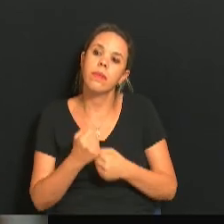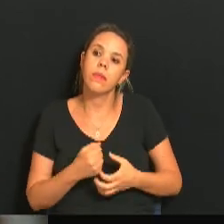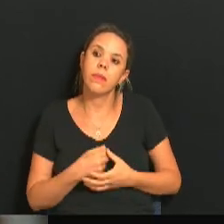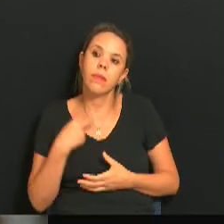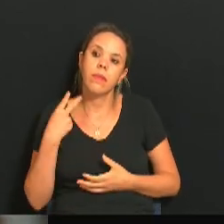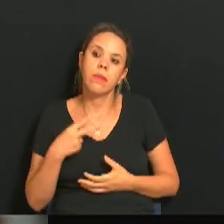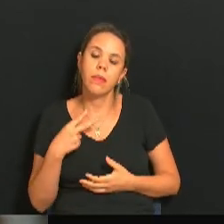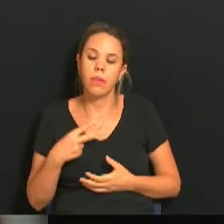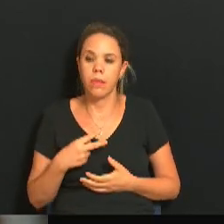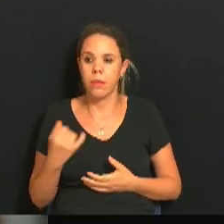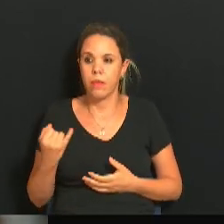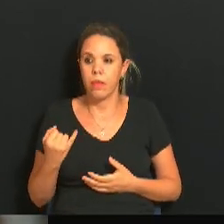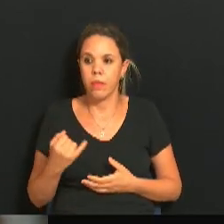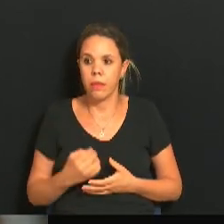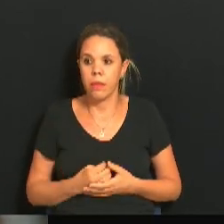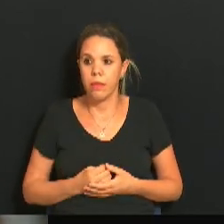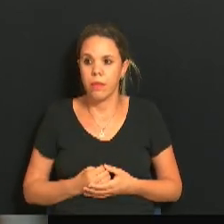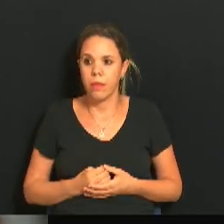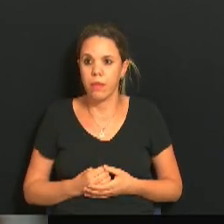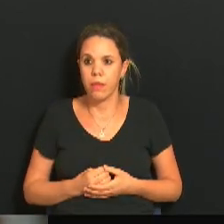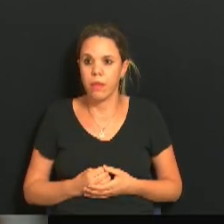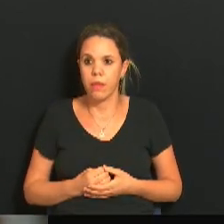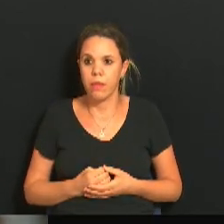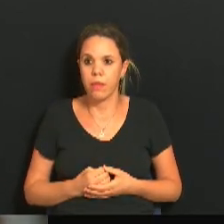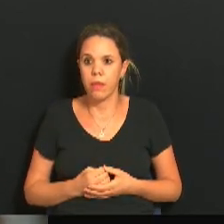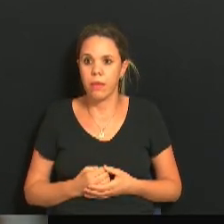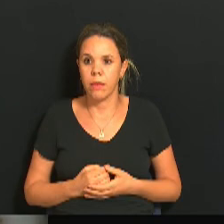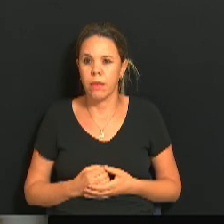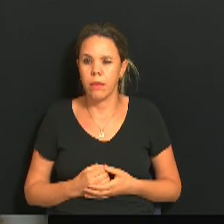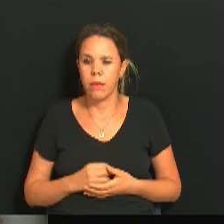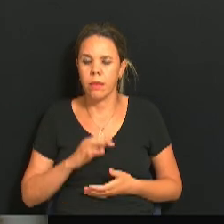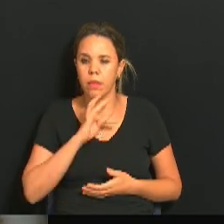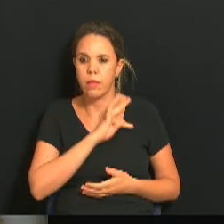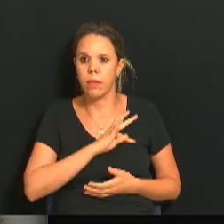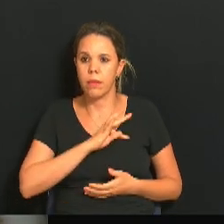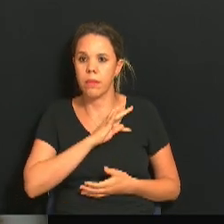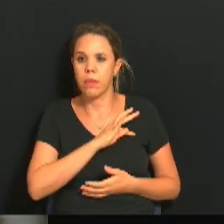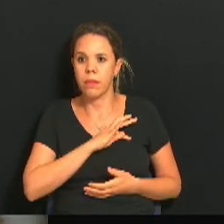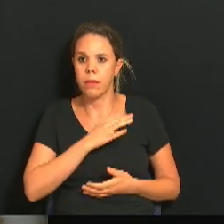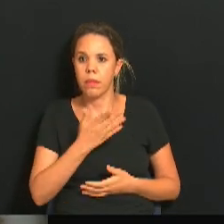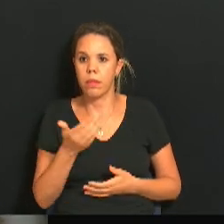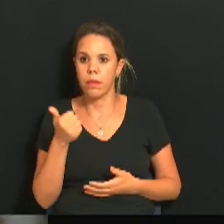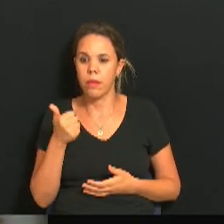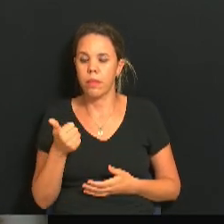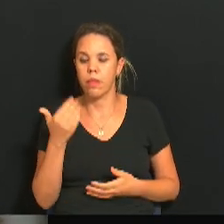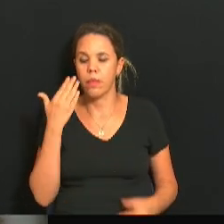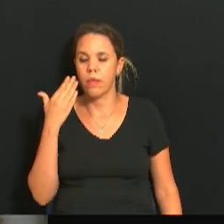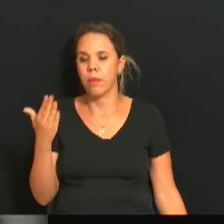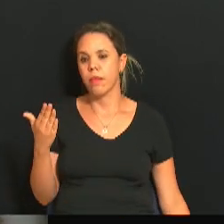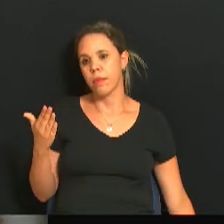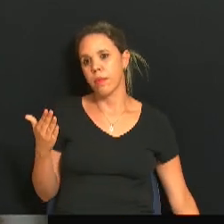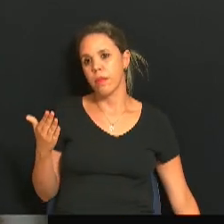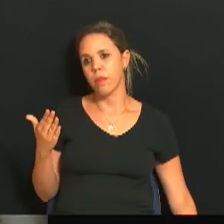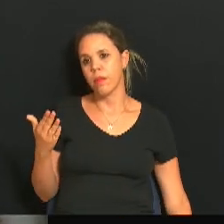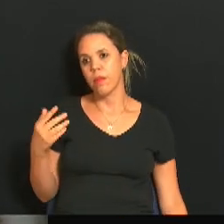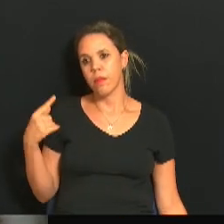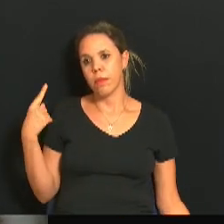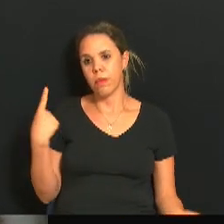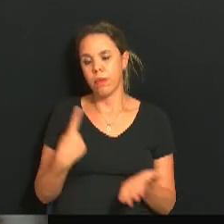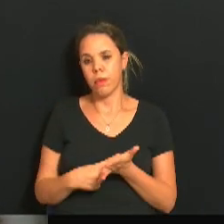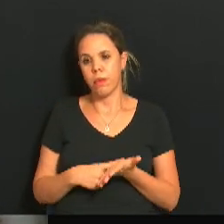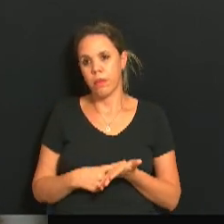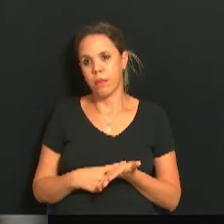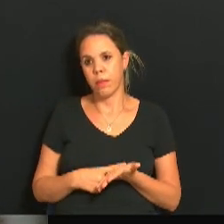operadores é muito importante que a gente técnico e você tá bom muito obrigado contem comigo aí